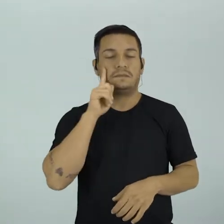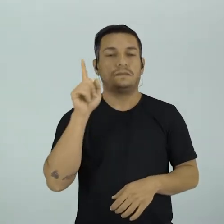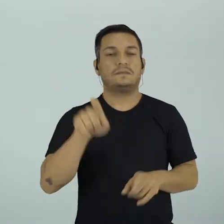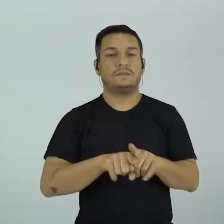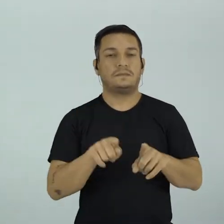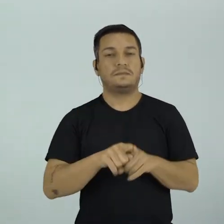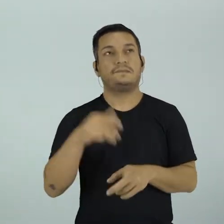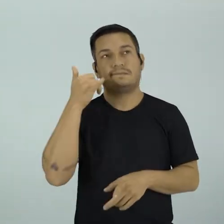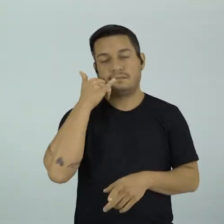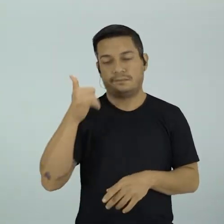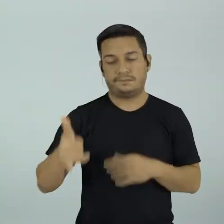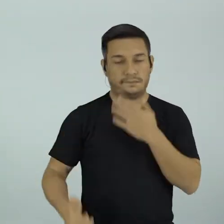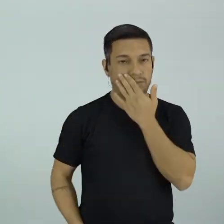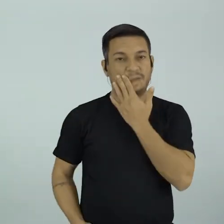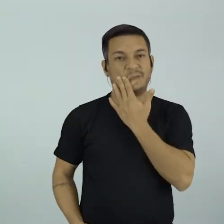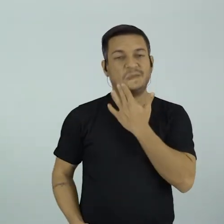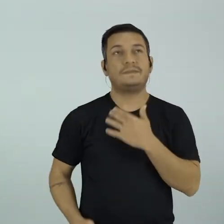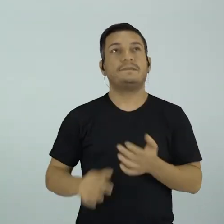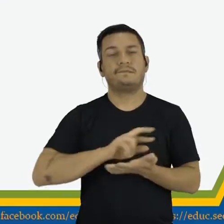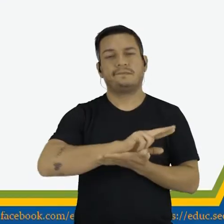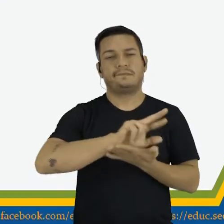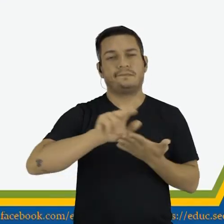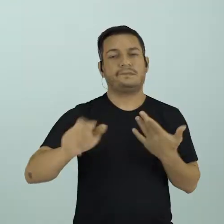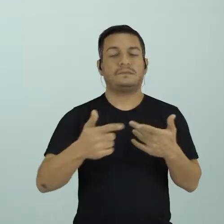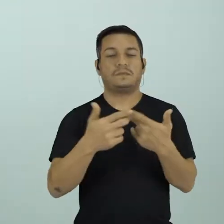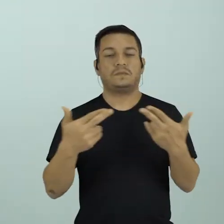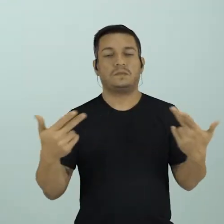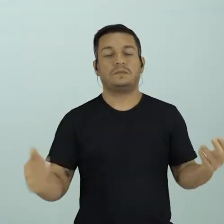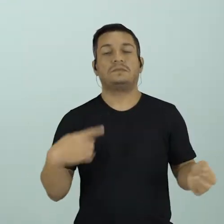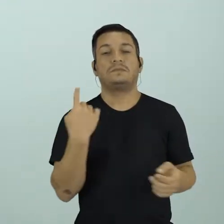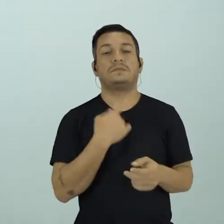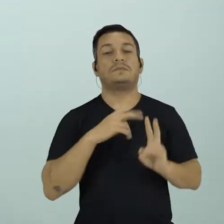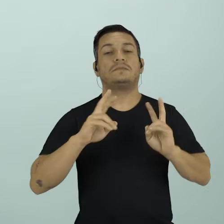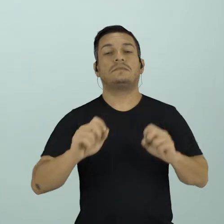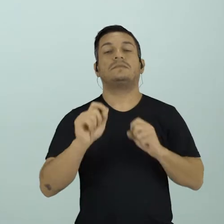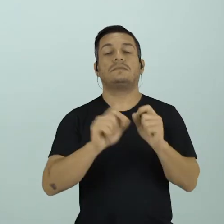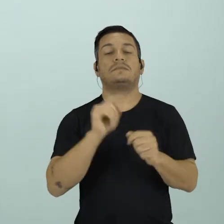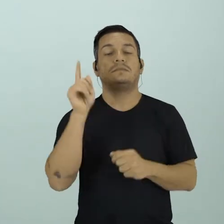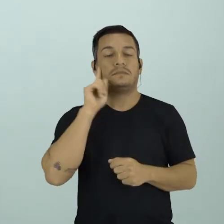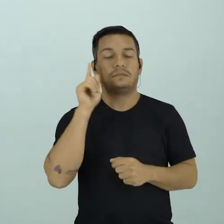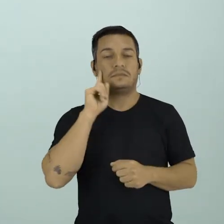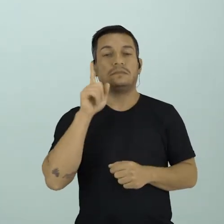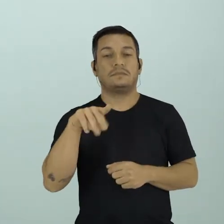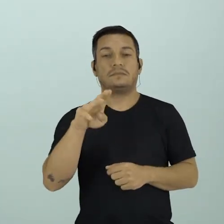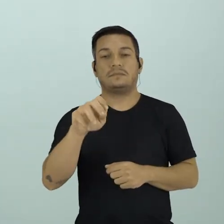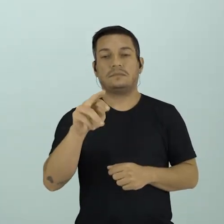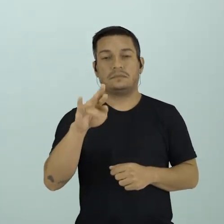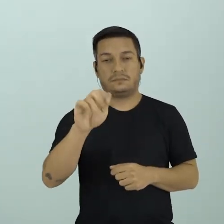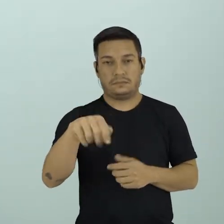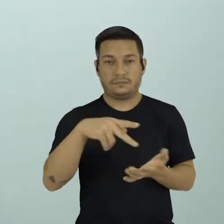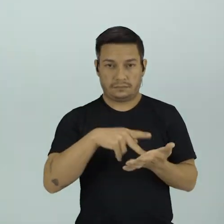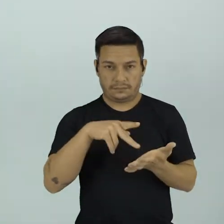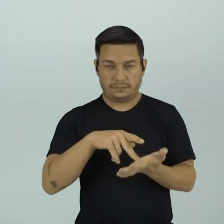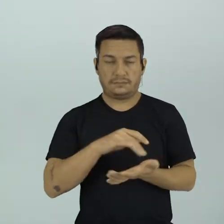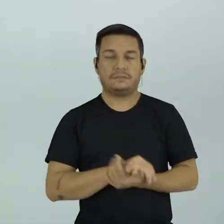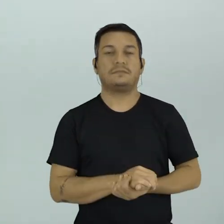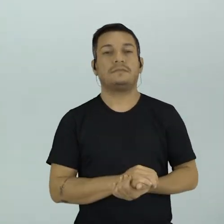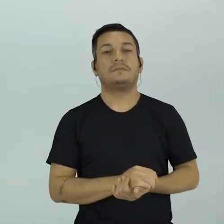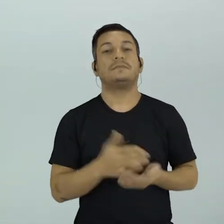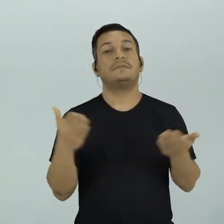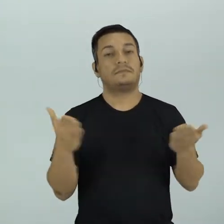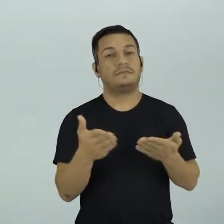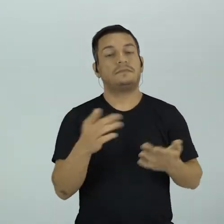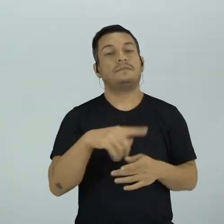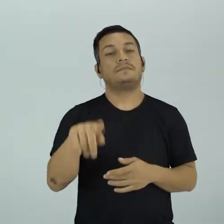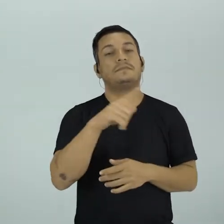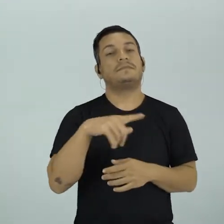O celular. Então, são diversas coisas que nós percebemos no nosso dia a dia que é matéria, não é verdade? Agora que